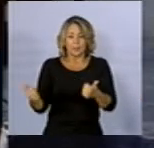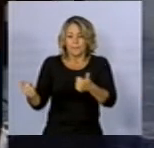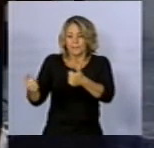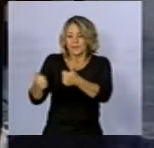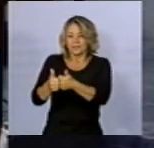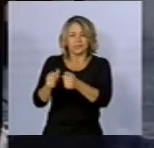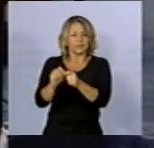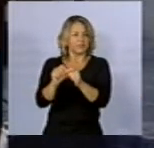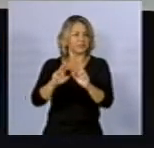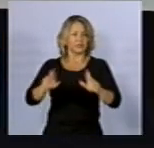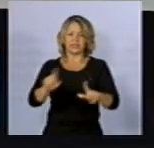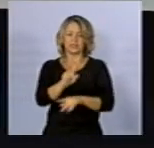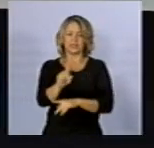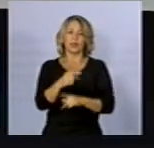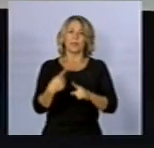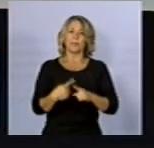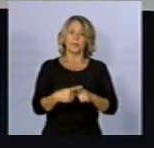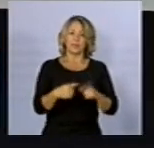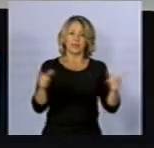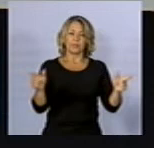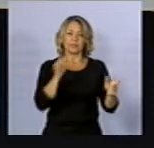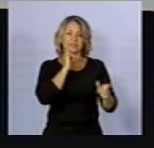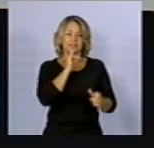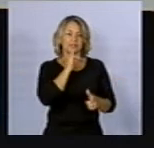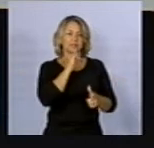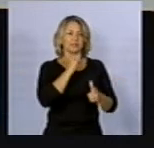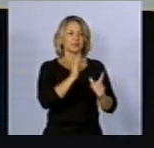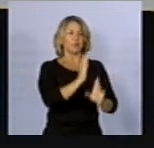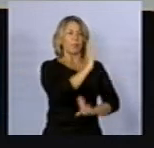diferença, porque, na verdade, nas linhas de baixa tensão,